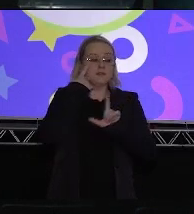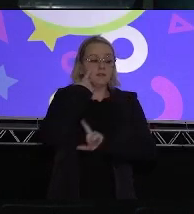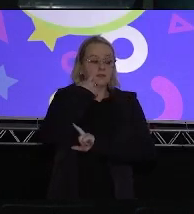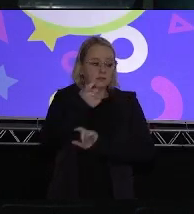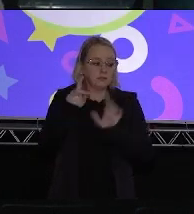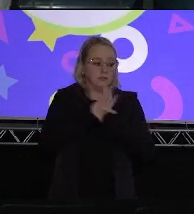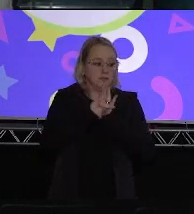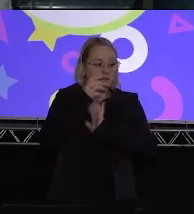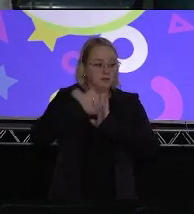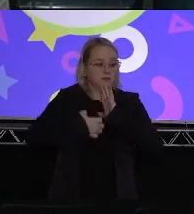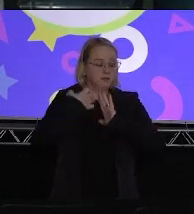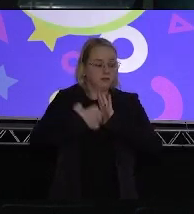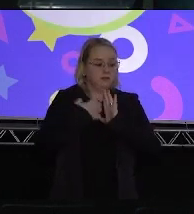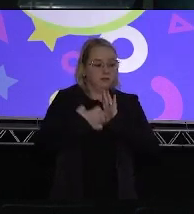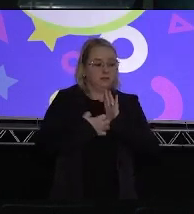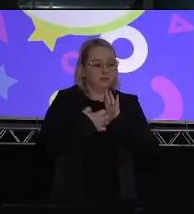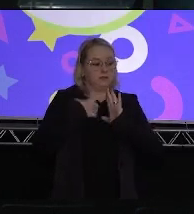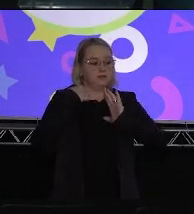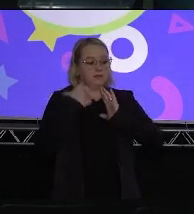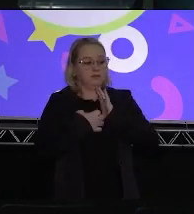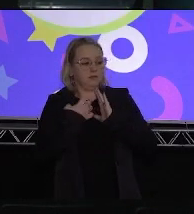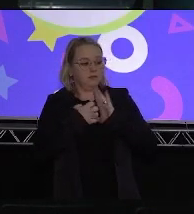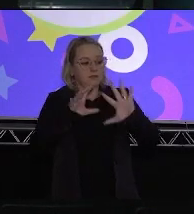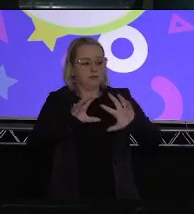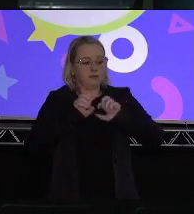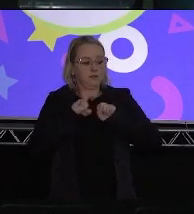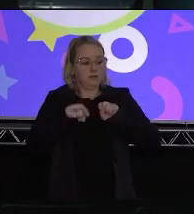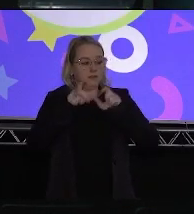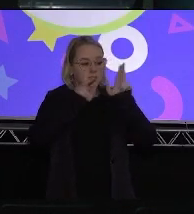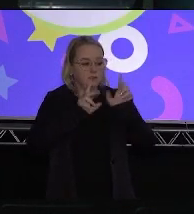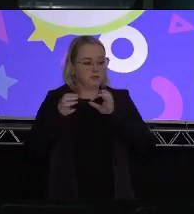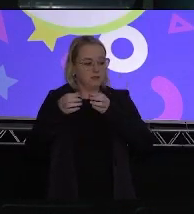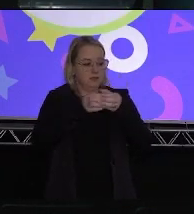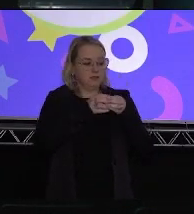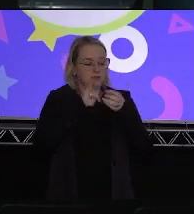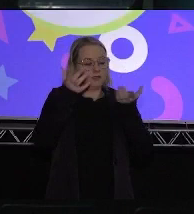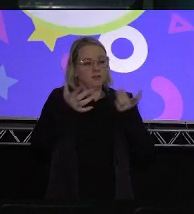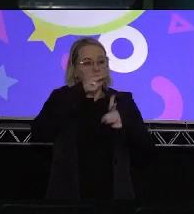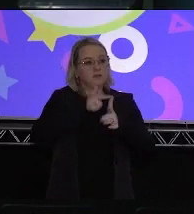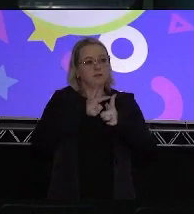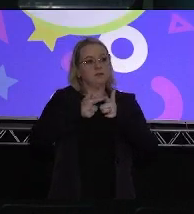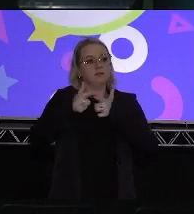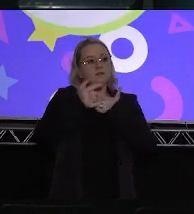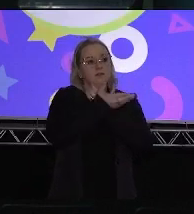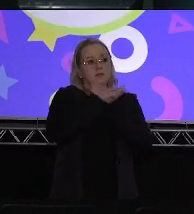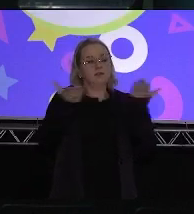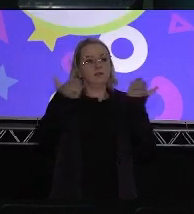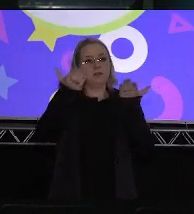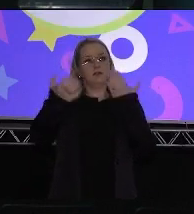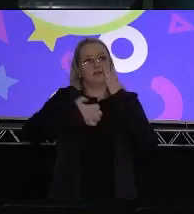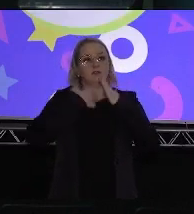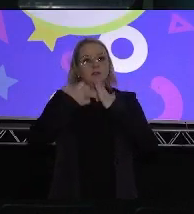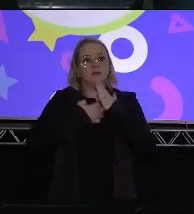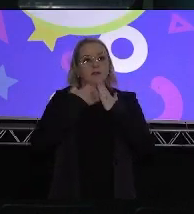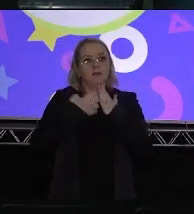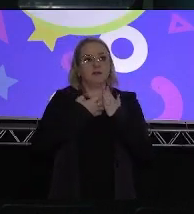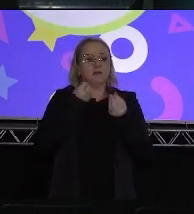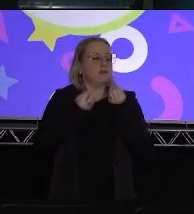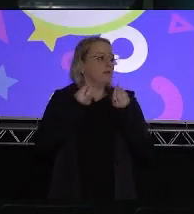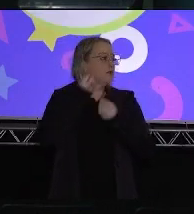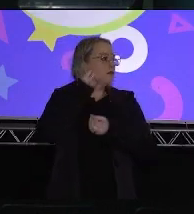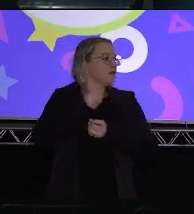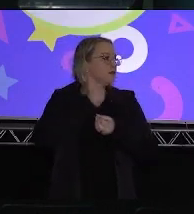empresa, da empresa que tão bem recebeu essa galera. Bom, vamos retribuir para a empresa com uma plataforma que vai ser super aderente e tão